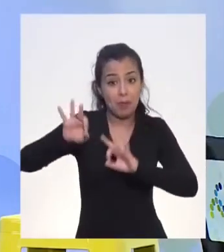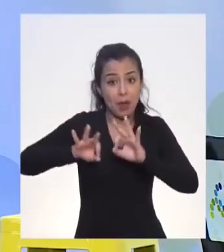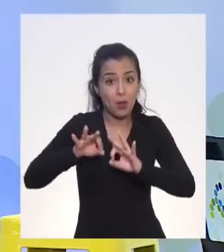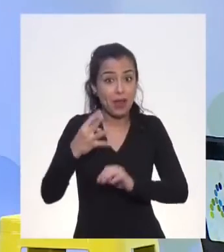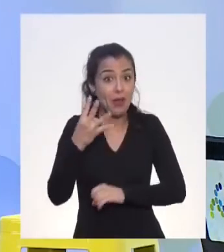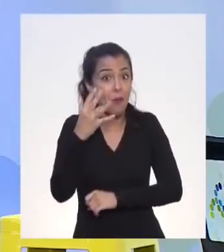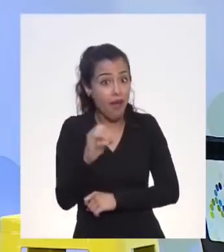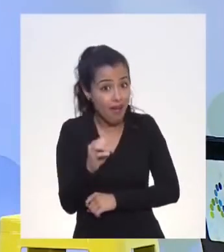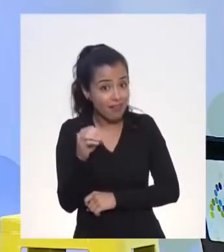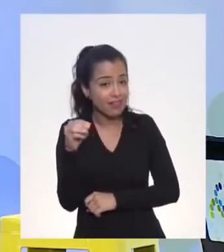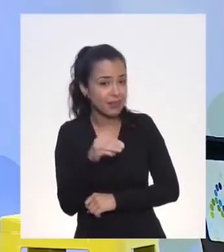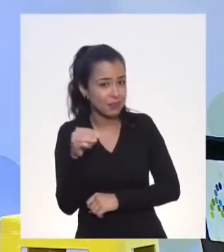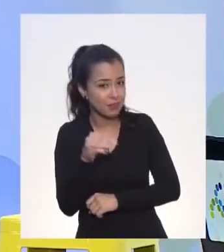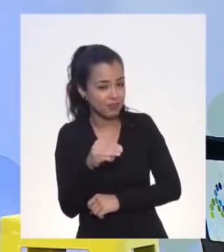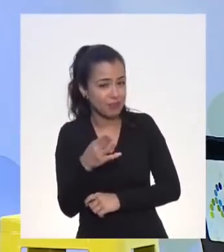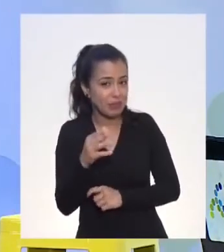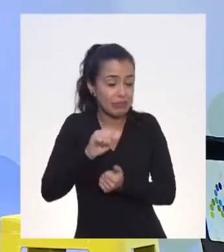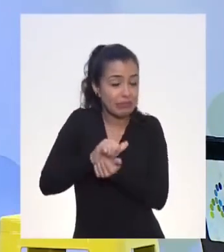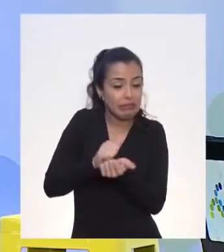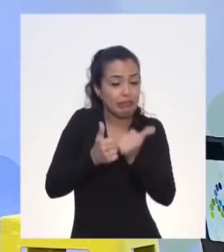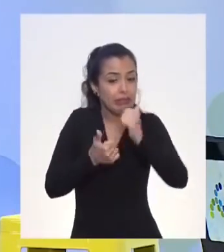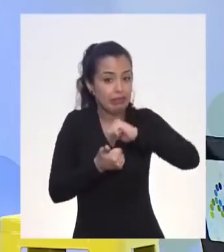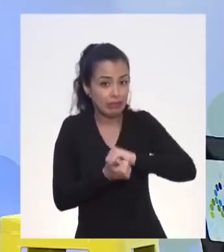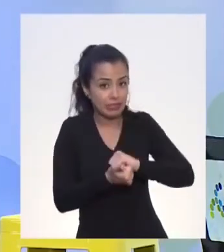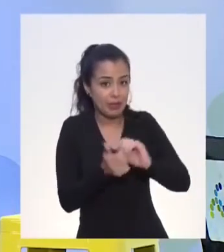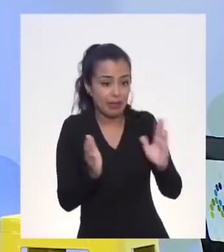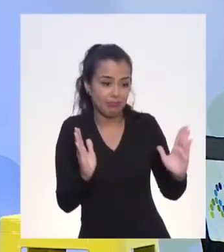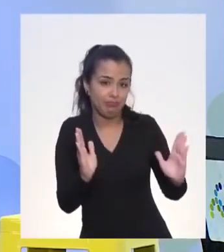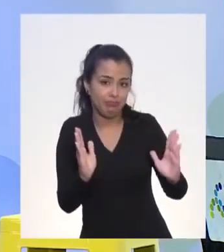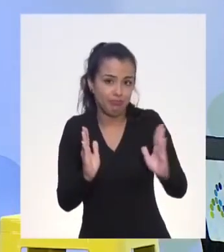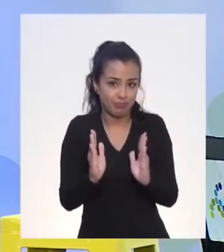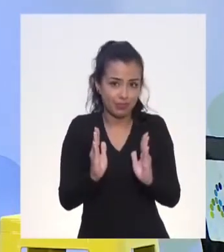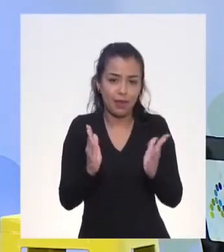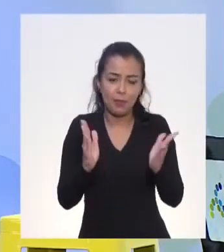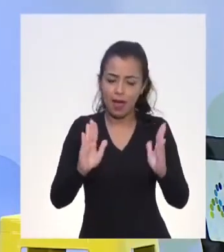Então, um pouquinho de paciência com a gente, que a gente vai ajustar isso aí, pode ter certeza. Tudo bem?